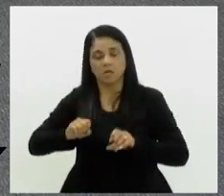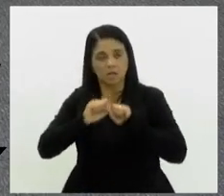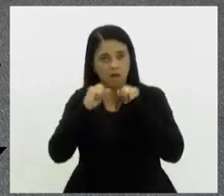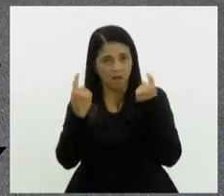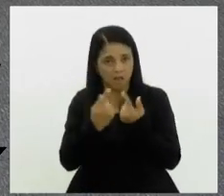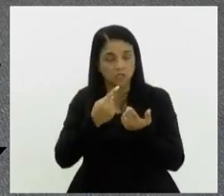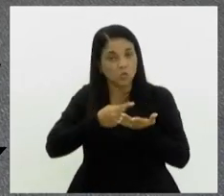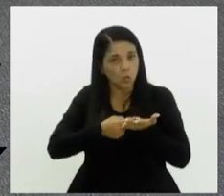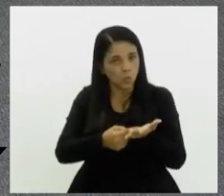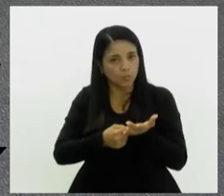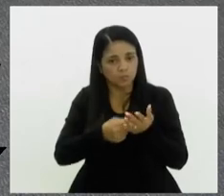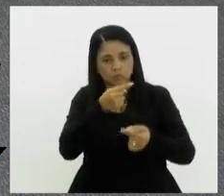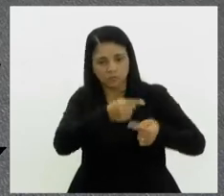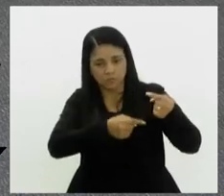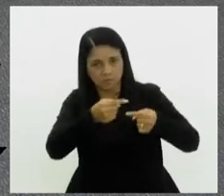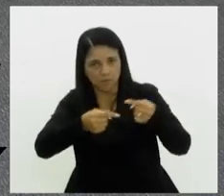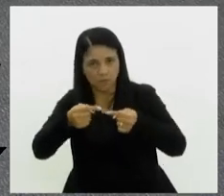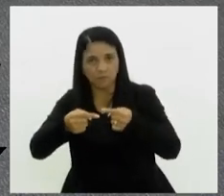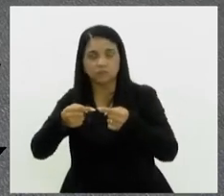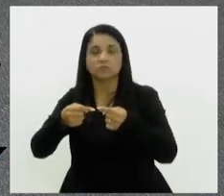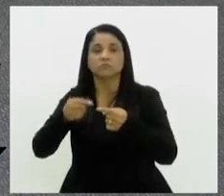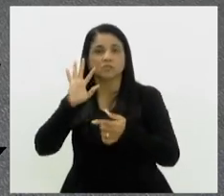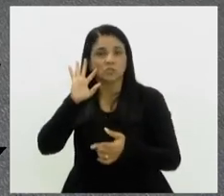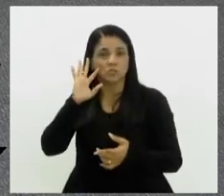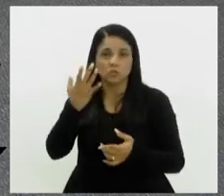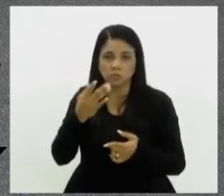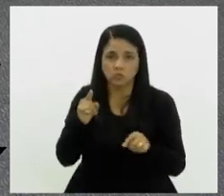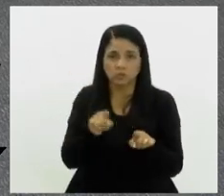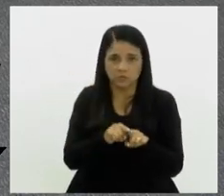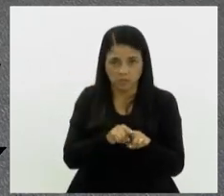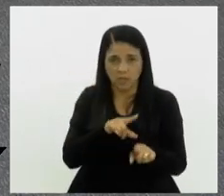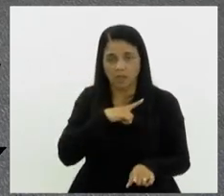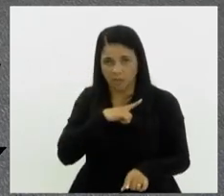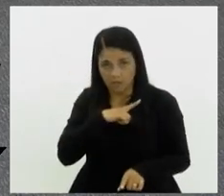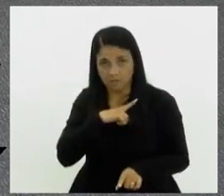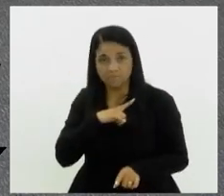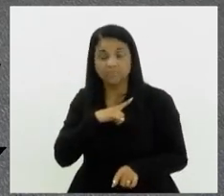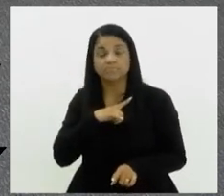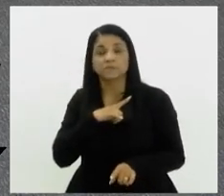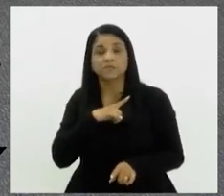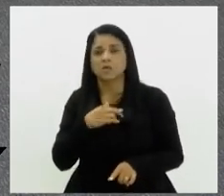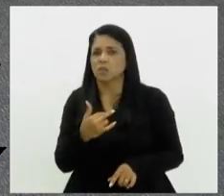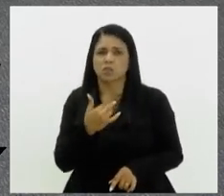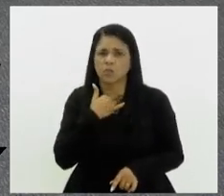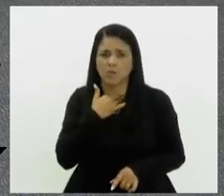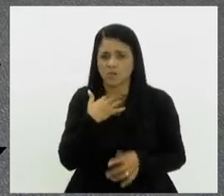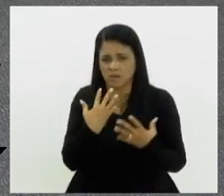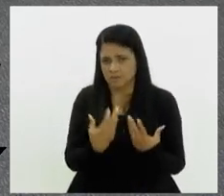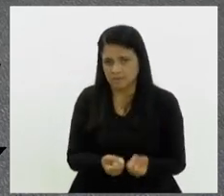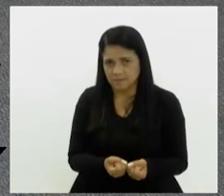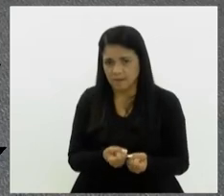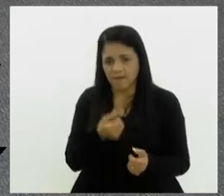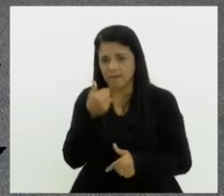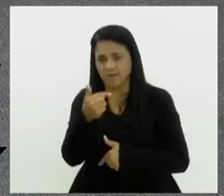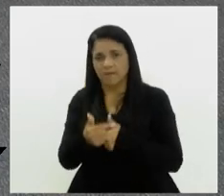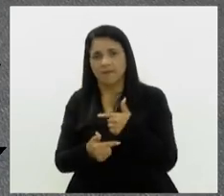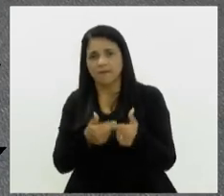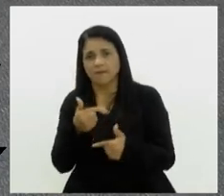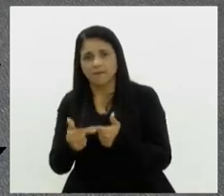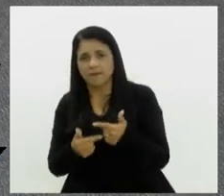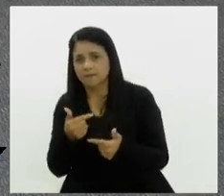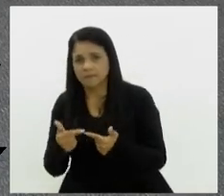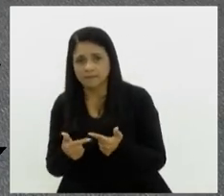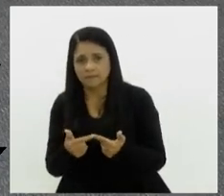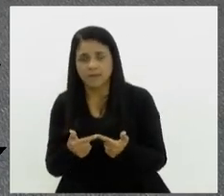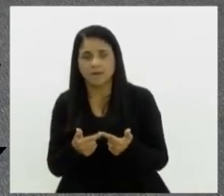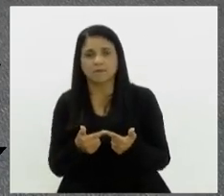de fazer esse debate e também de tirar soluções, porque não se pode, né, não se pode tratar como se